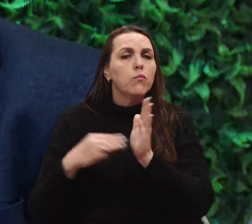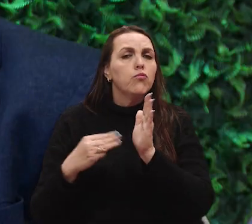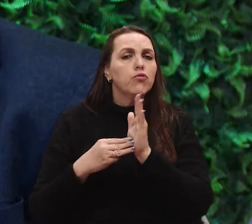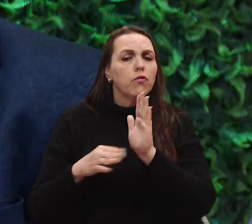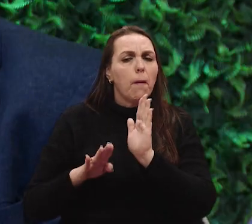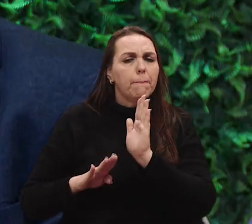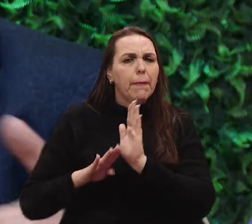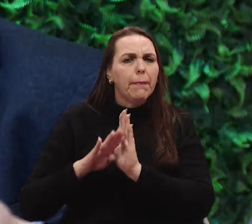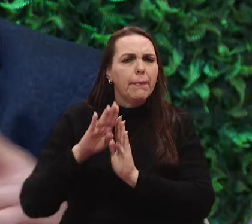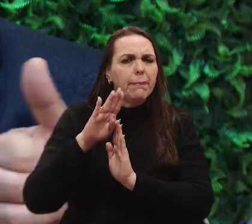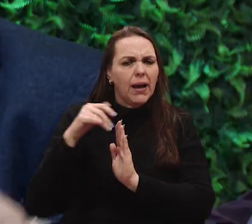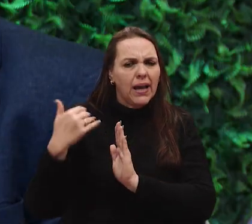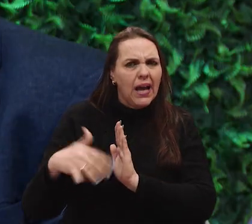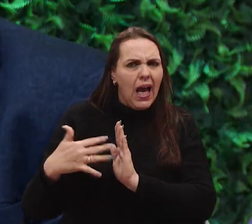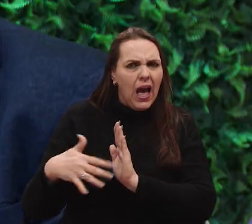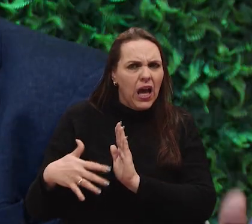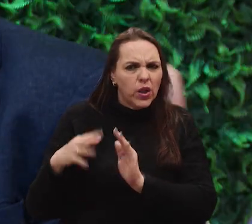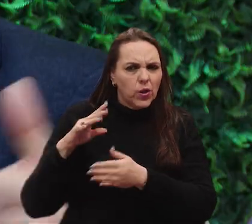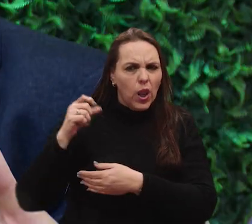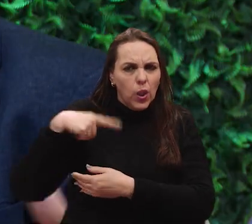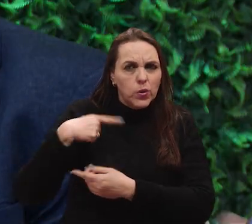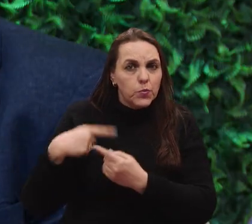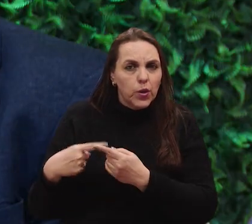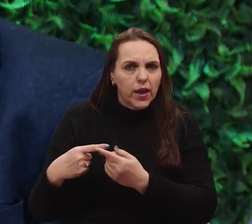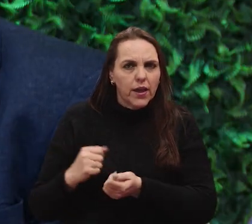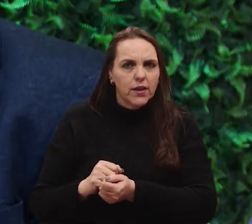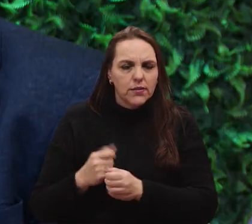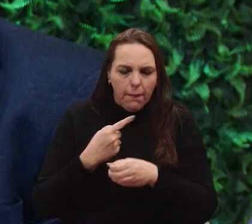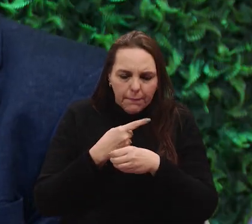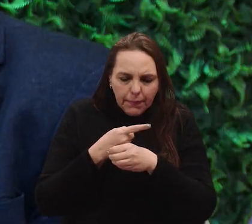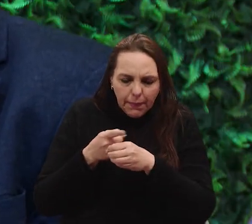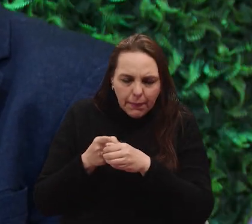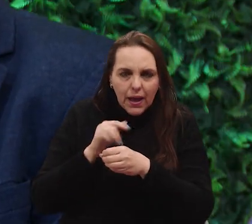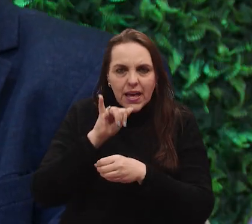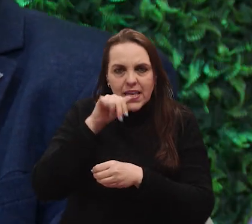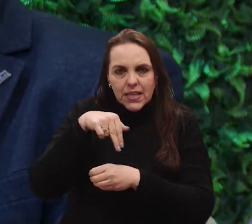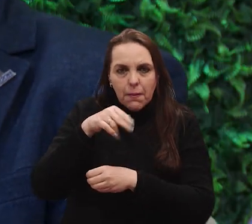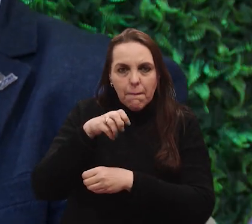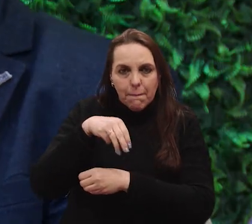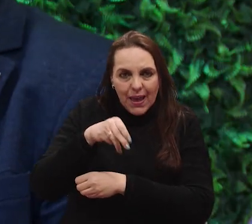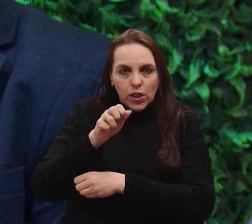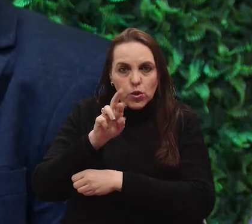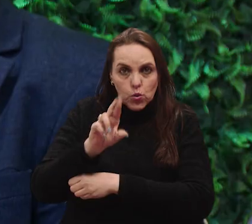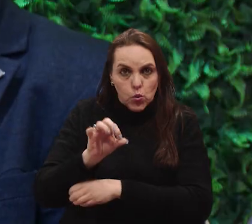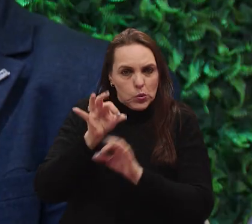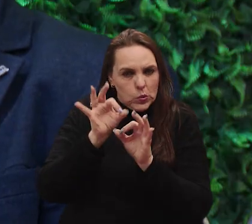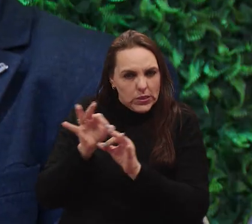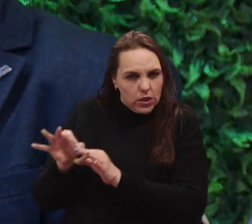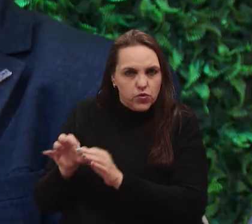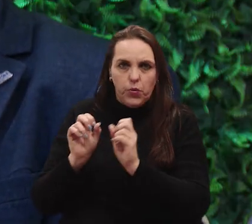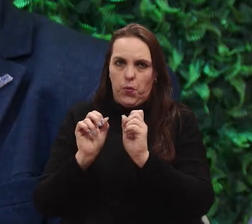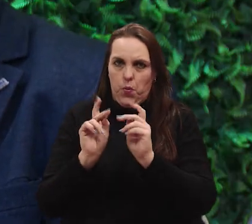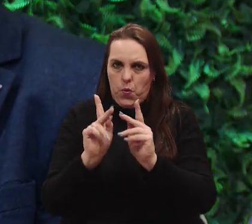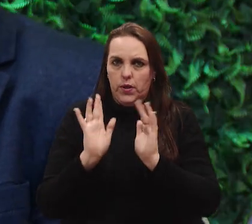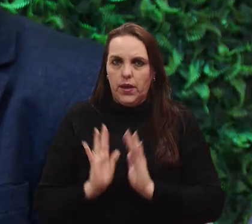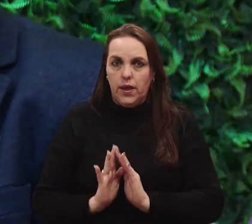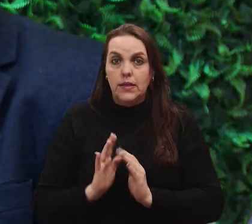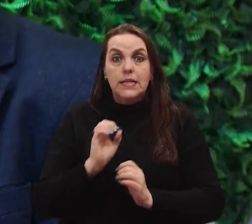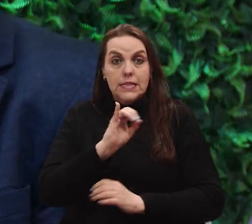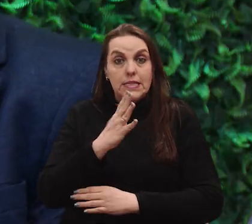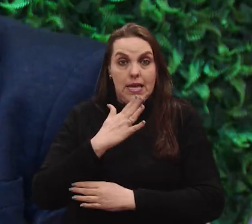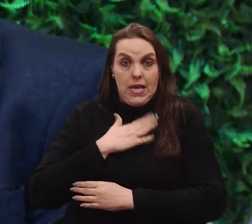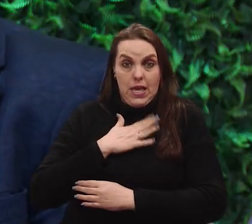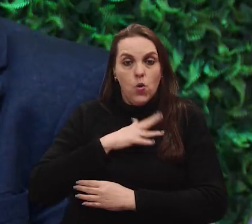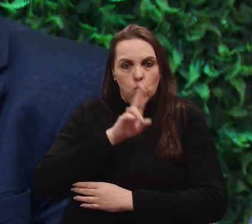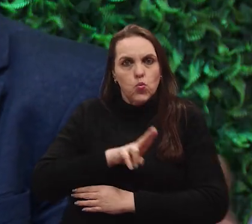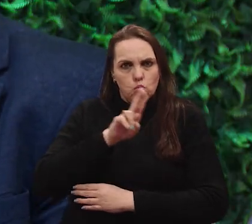Se a oferição está correta do Inmetro, está correta, certo? Se o Dagoberto consumiu mais,